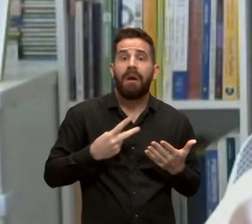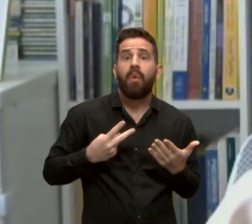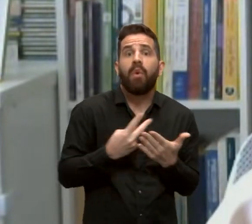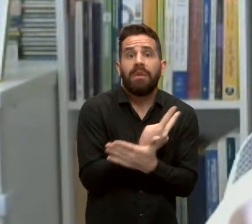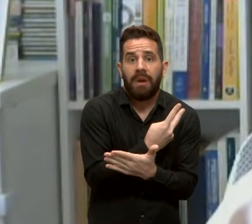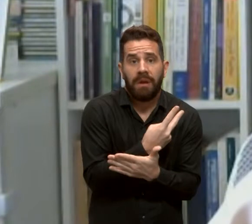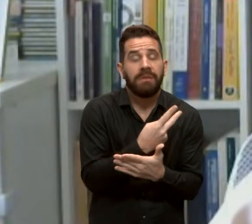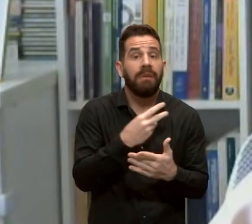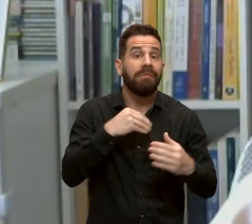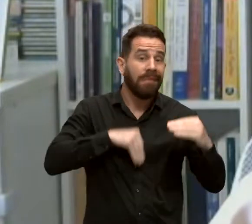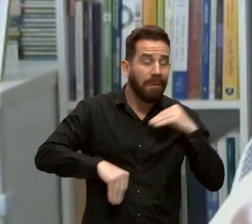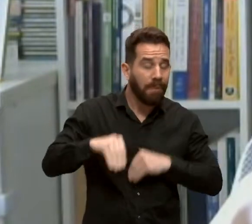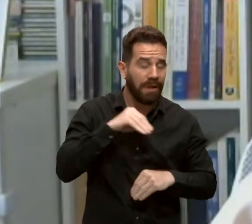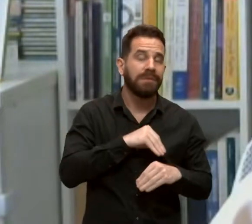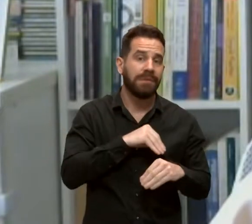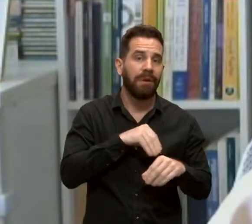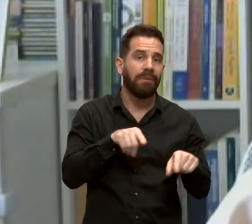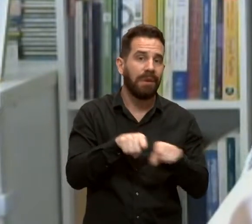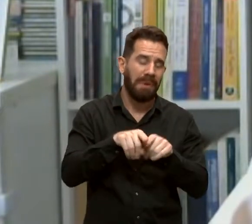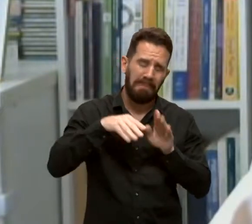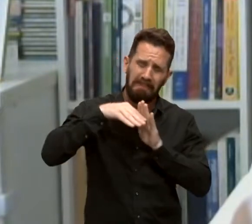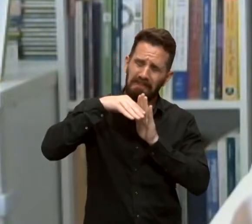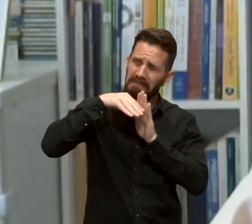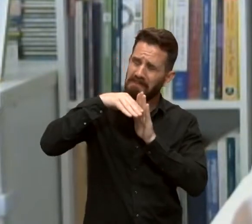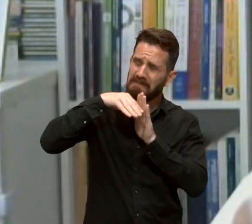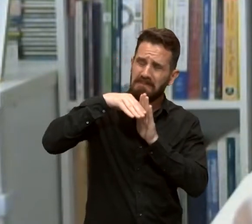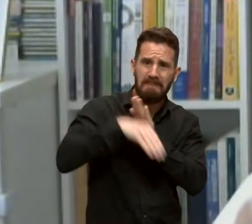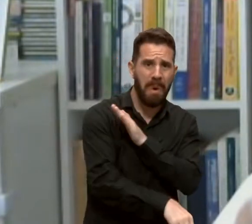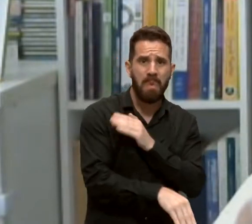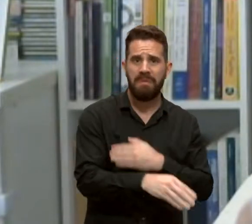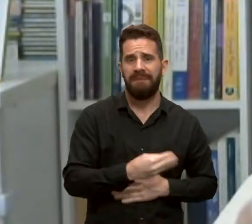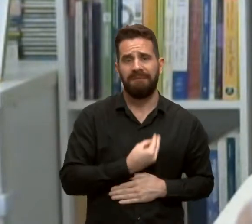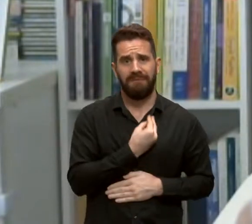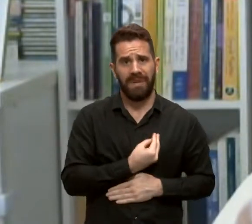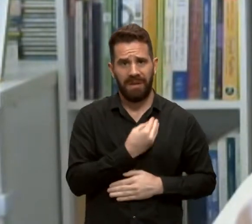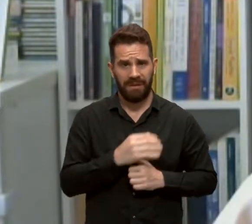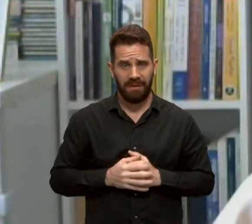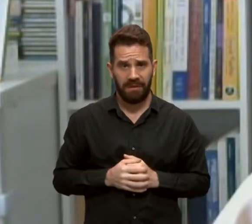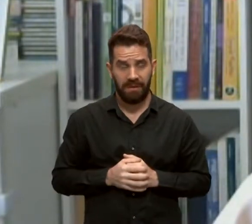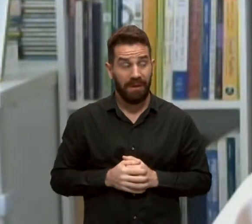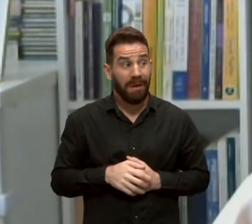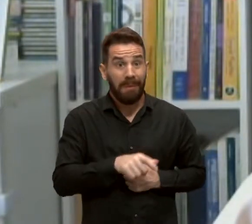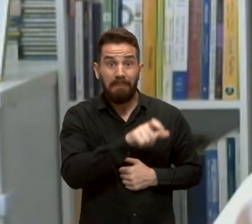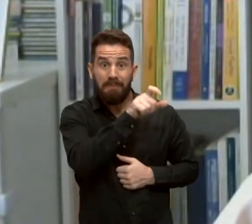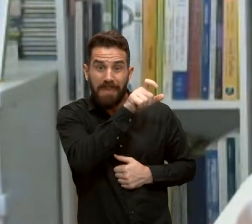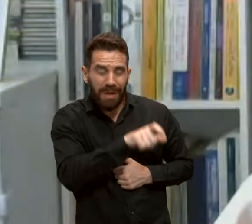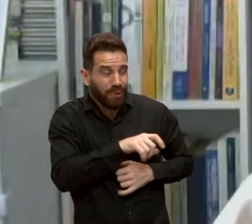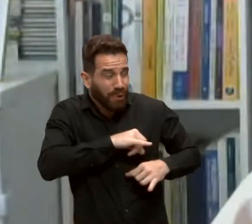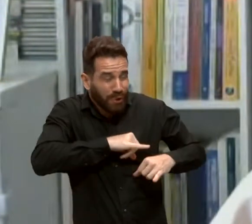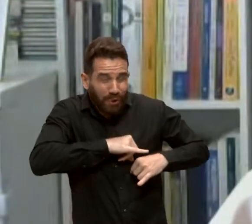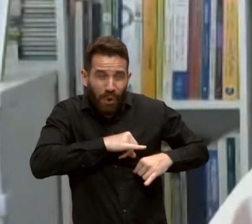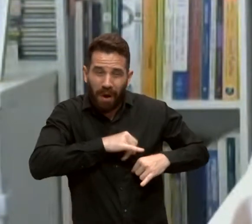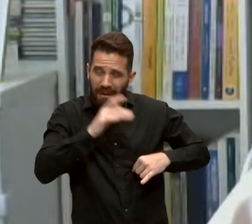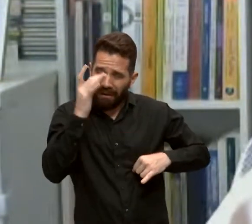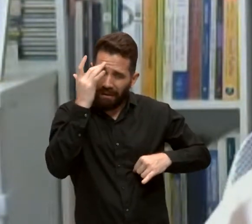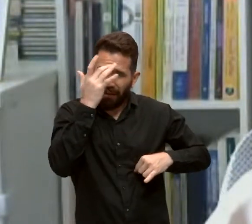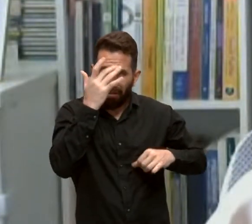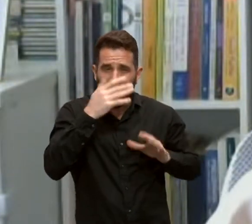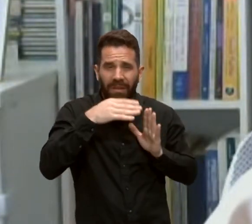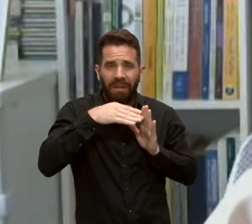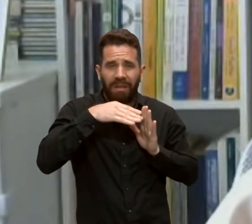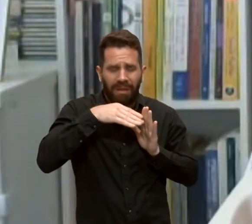episódio depressivo, né? Então, uma pessoa que está em sofrimento psíquico, ela